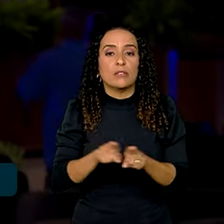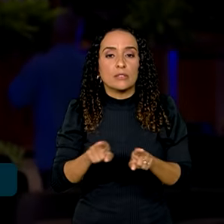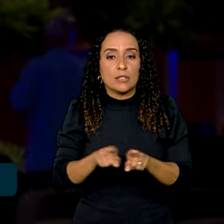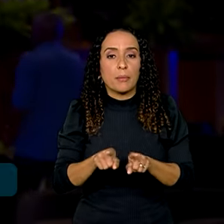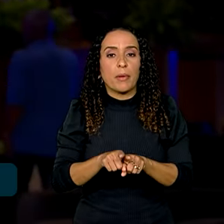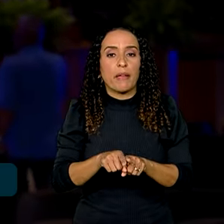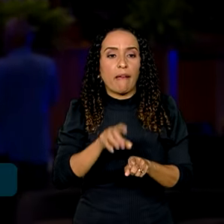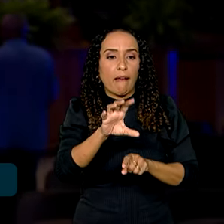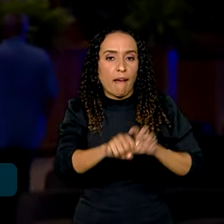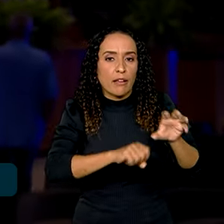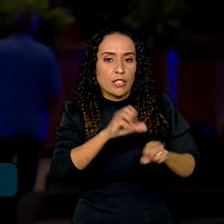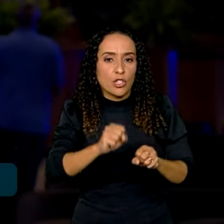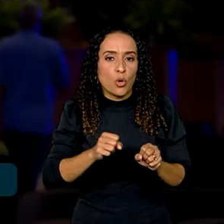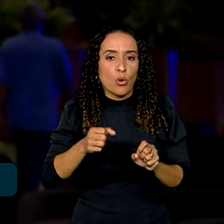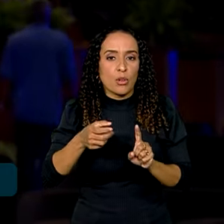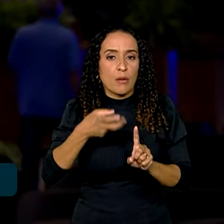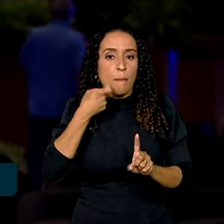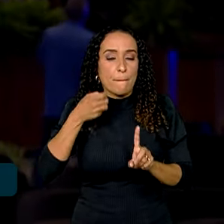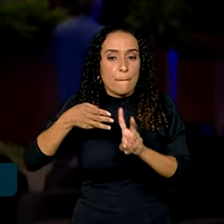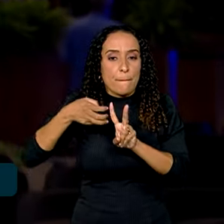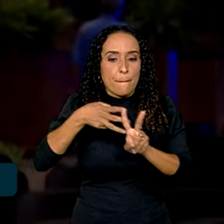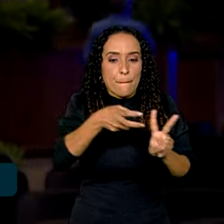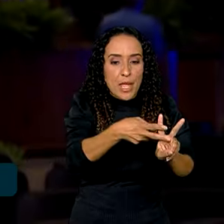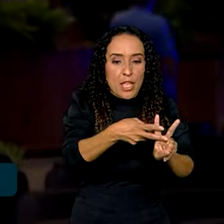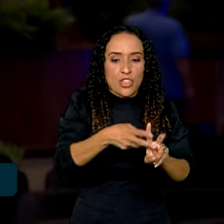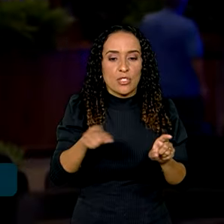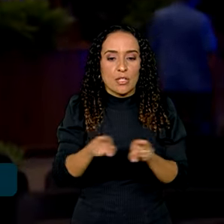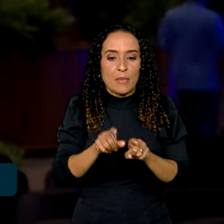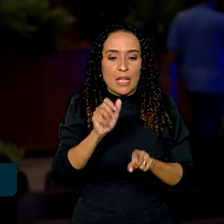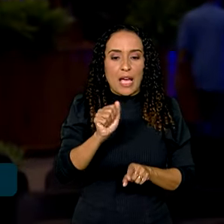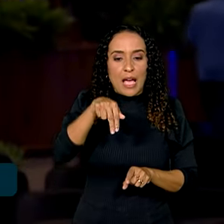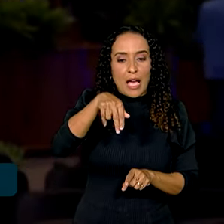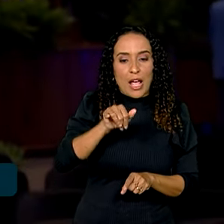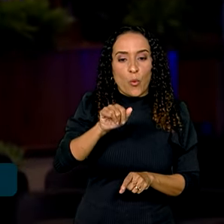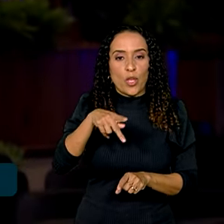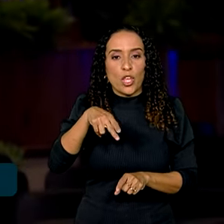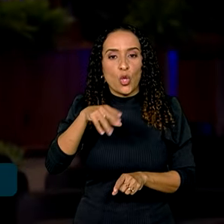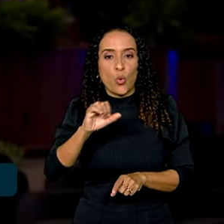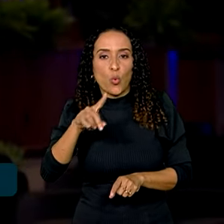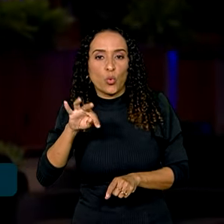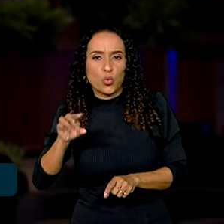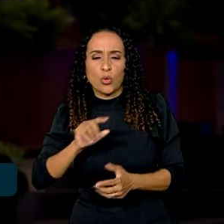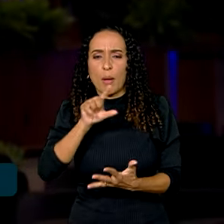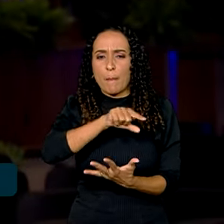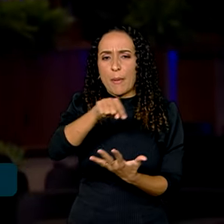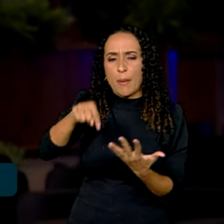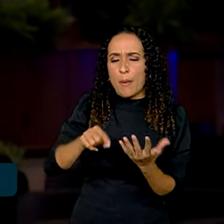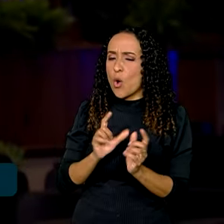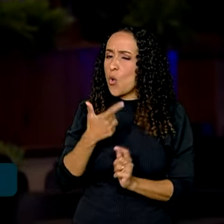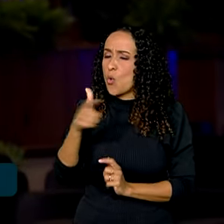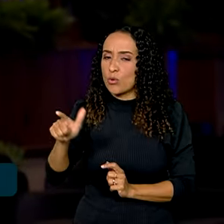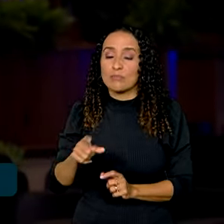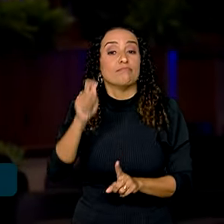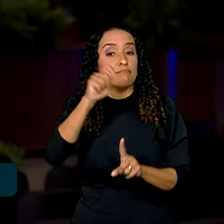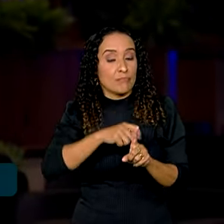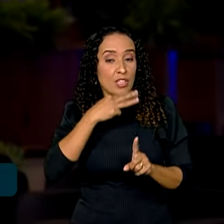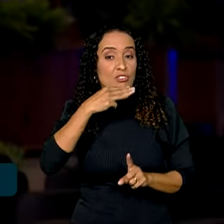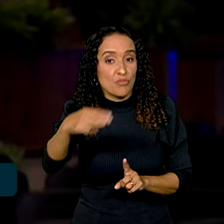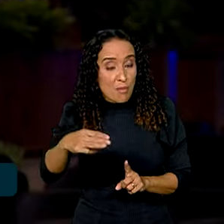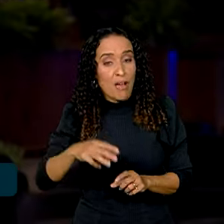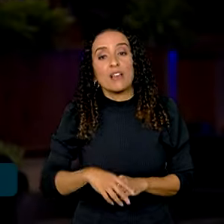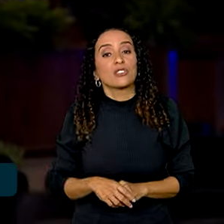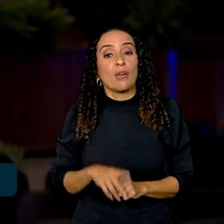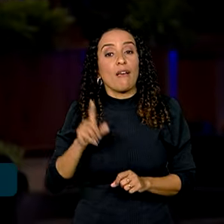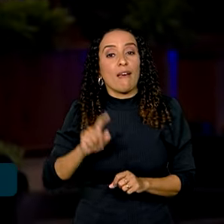marisqueiras, catadoras de sururu, aquicultoras e outras categorias. E é isso, Carol, mês de março, né? O mês